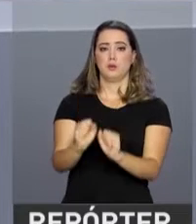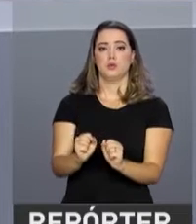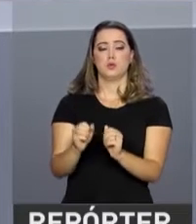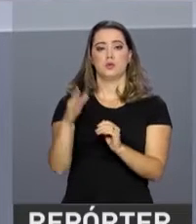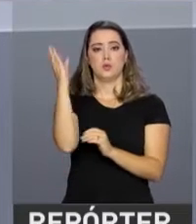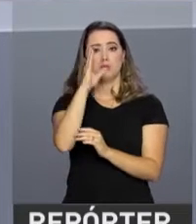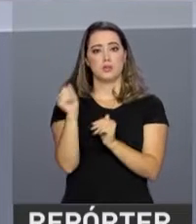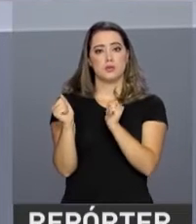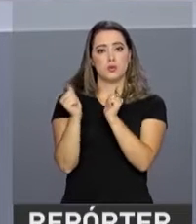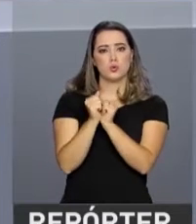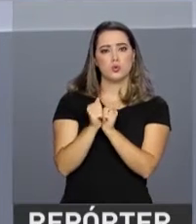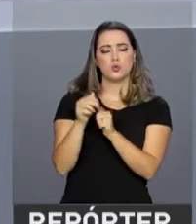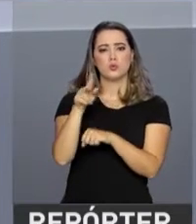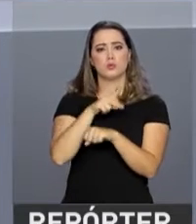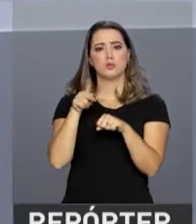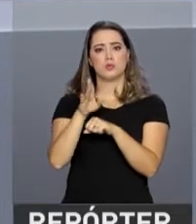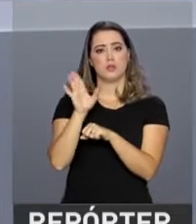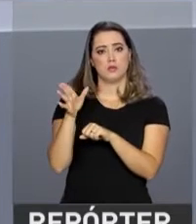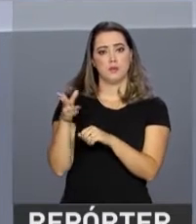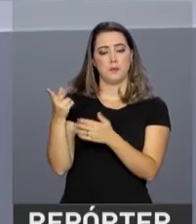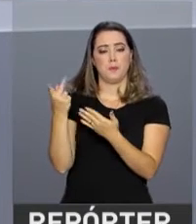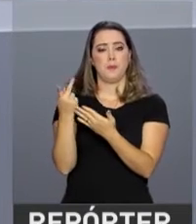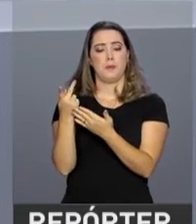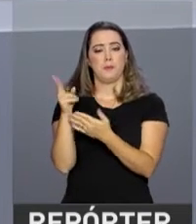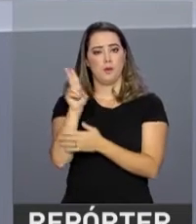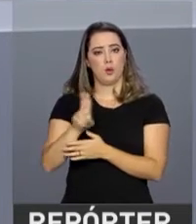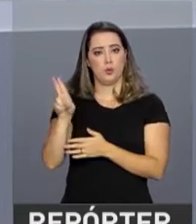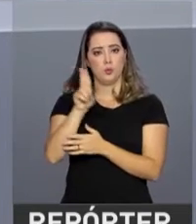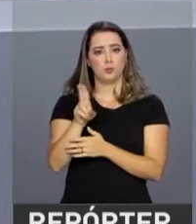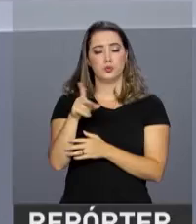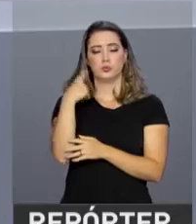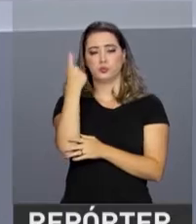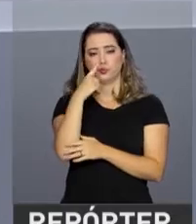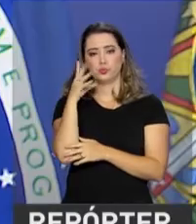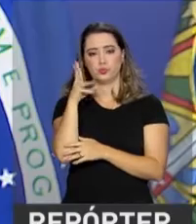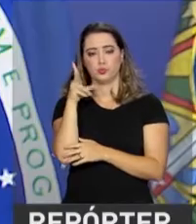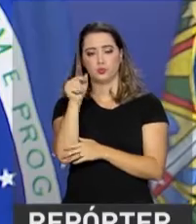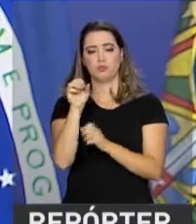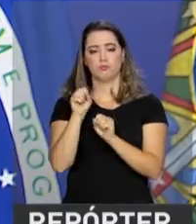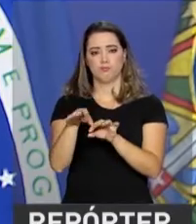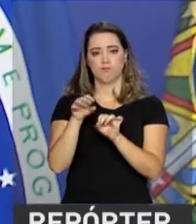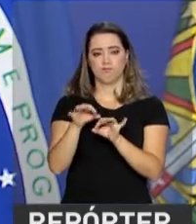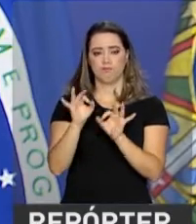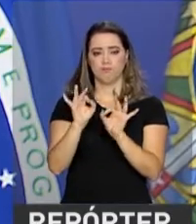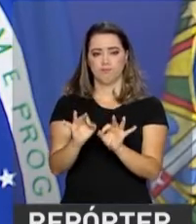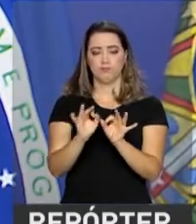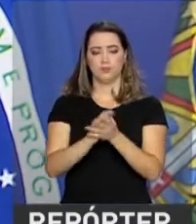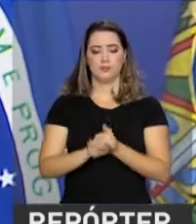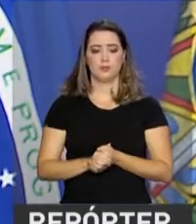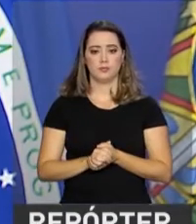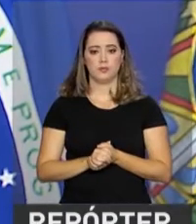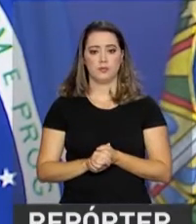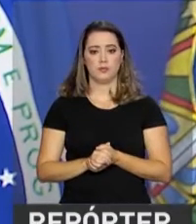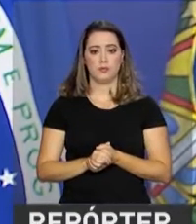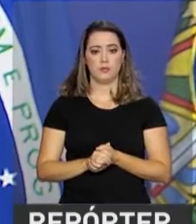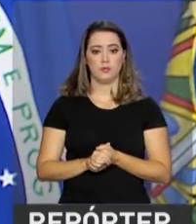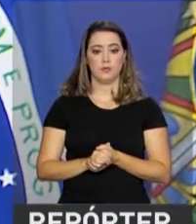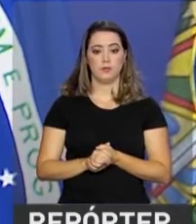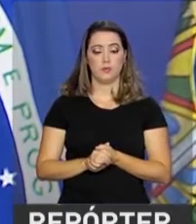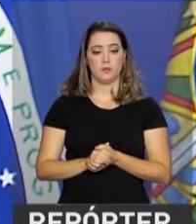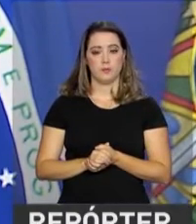lado de países que já adotam ensino integral com sucesso o peixe vive na república da coreia